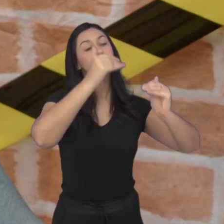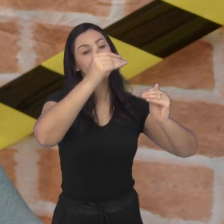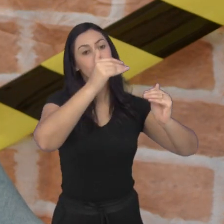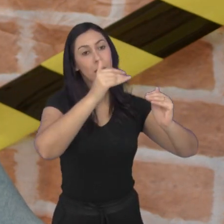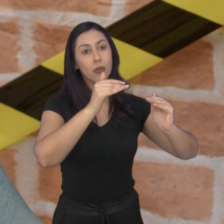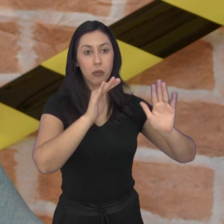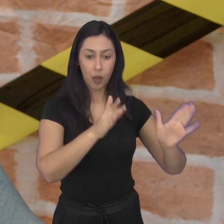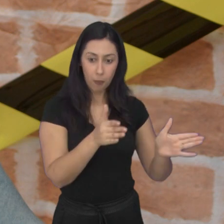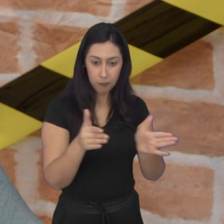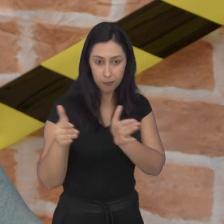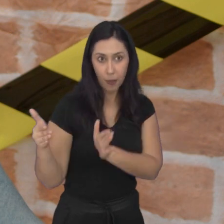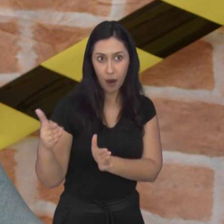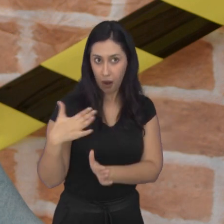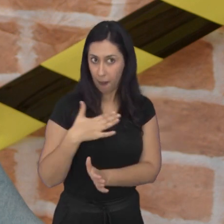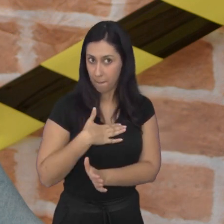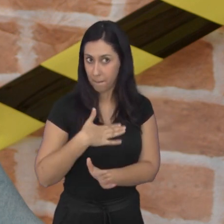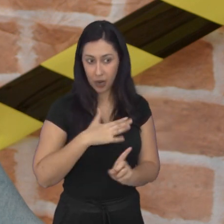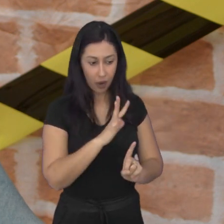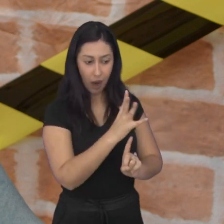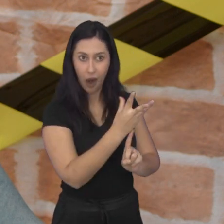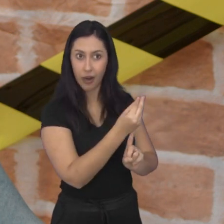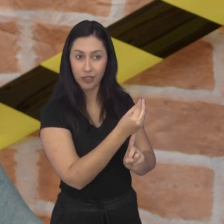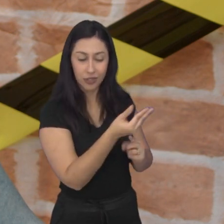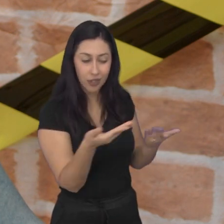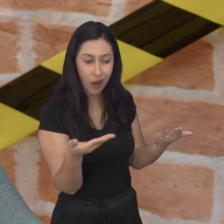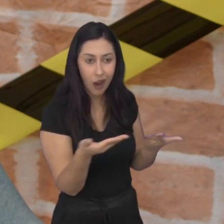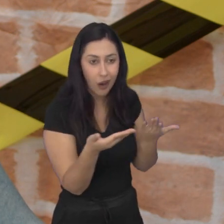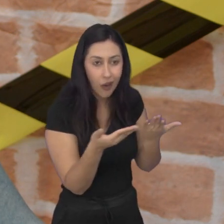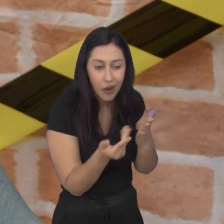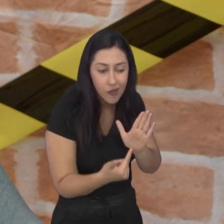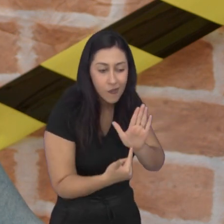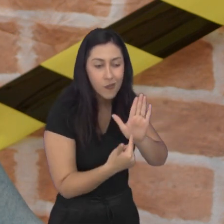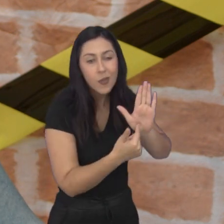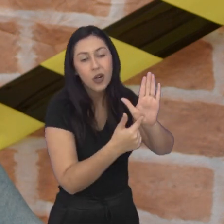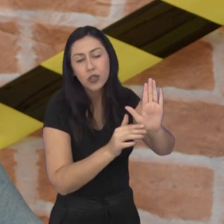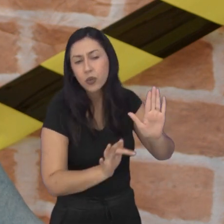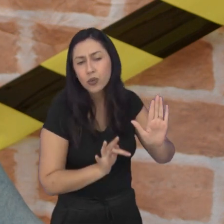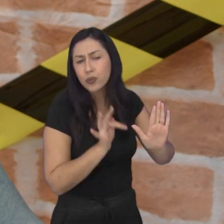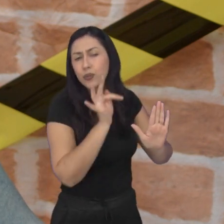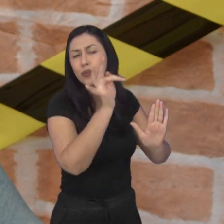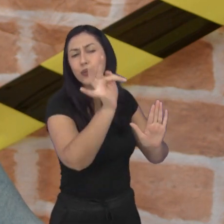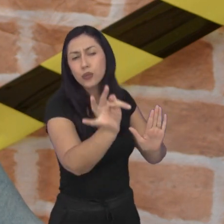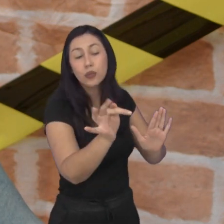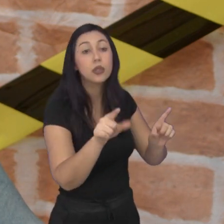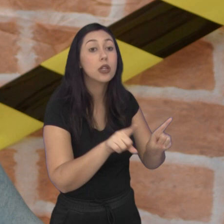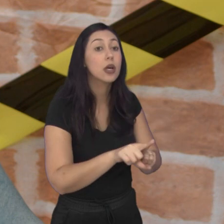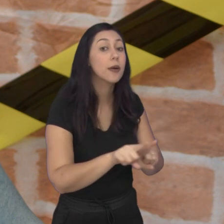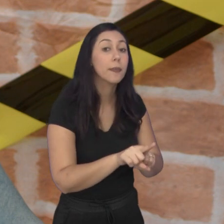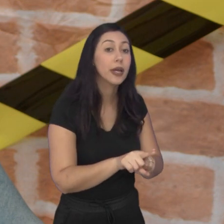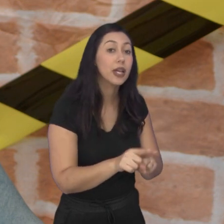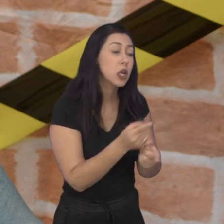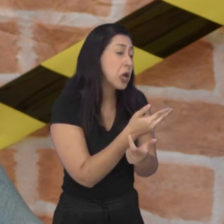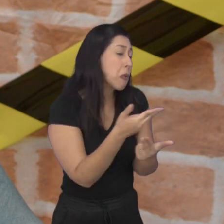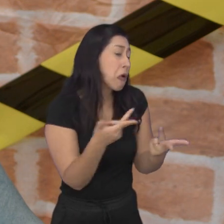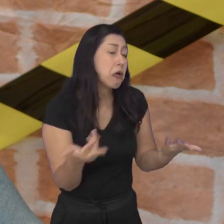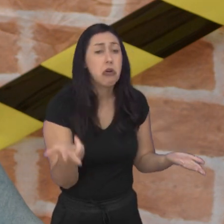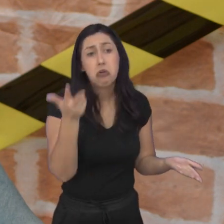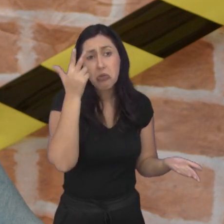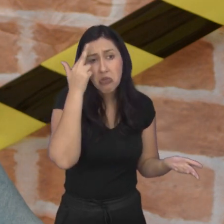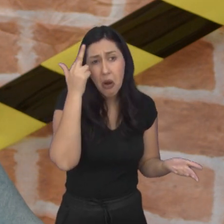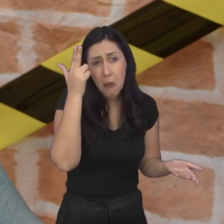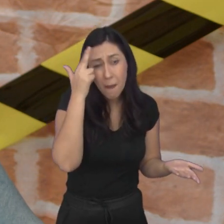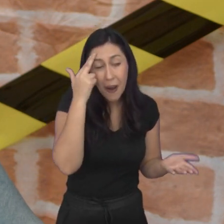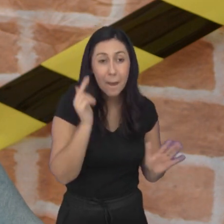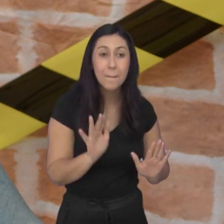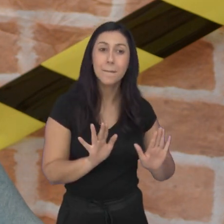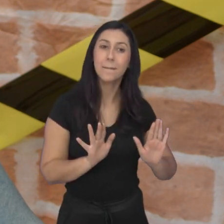A minha arte, ela chega em uma perspectiva que mostra um pouco futurista e trata de uma forma as coisas ordinárias de uma